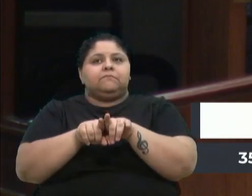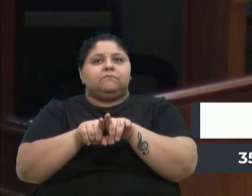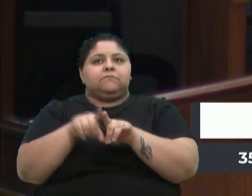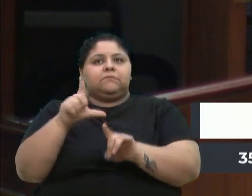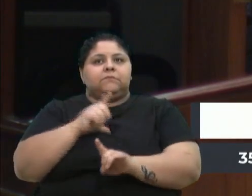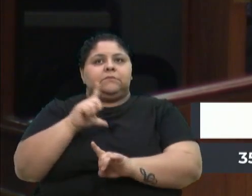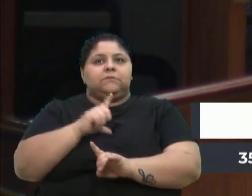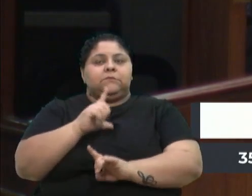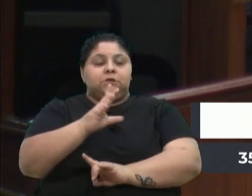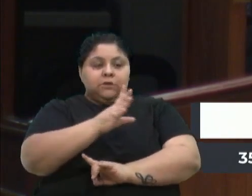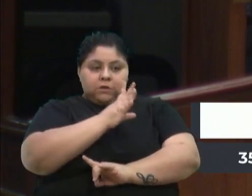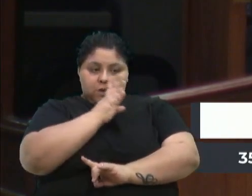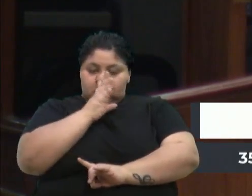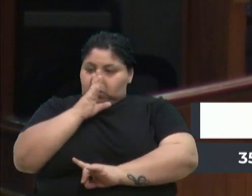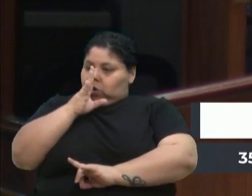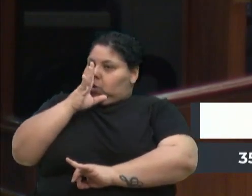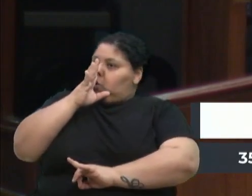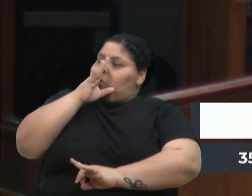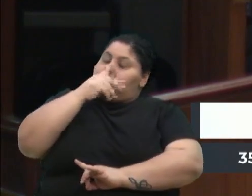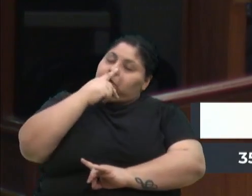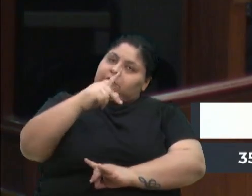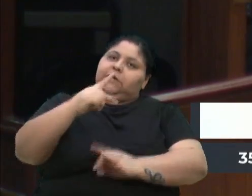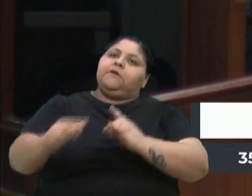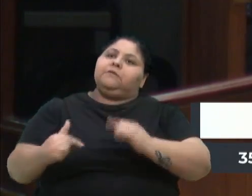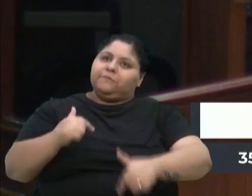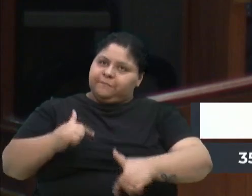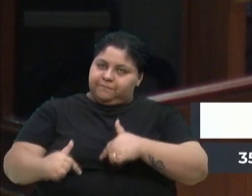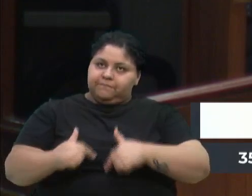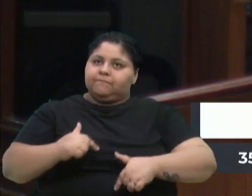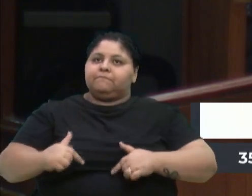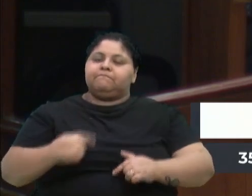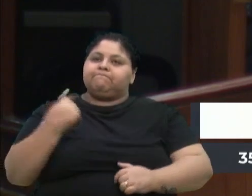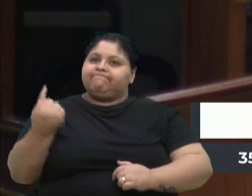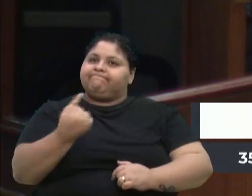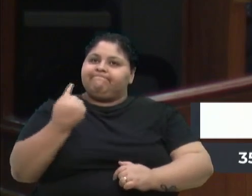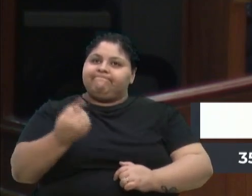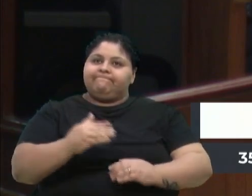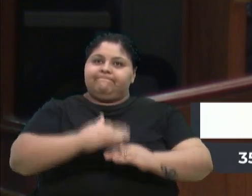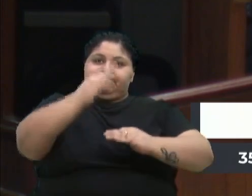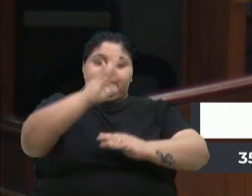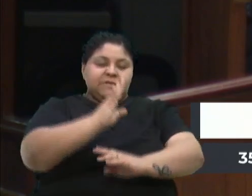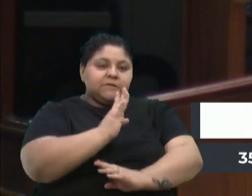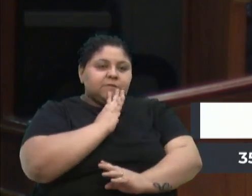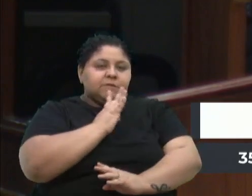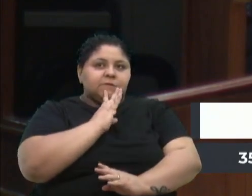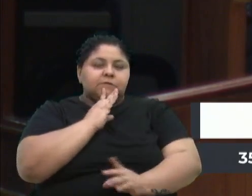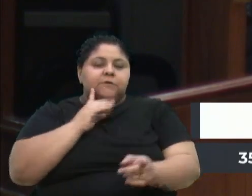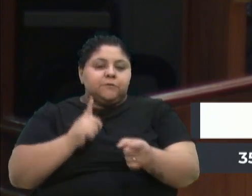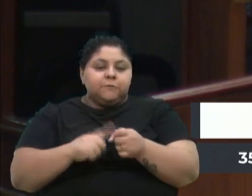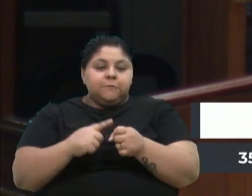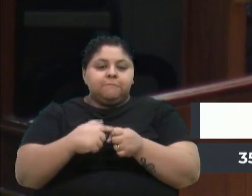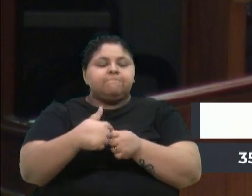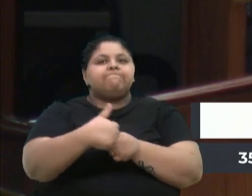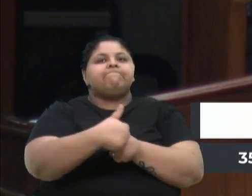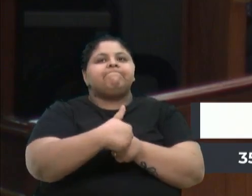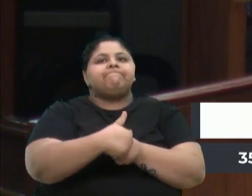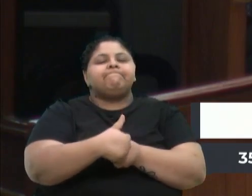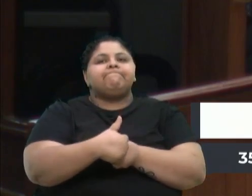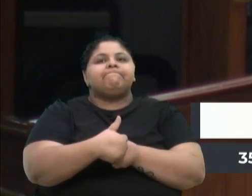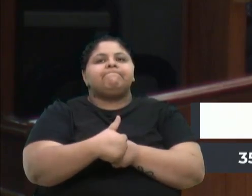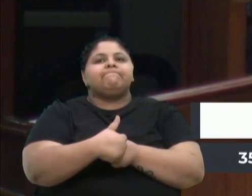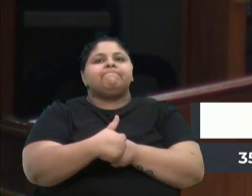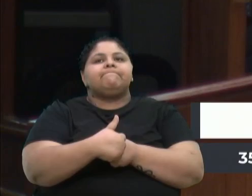muita admiração pelo seu trabalho. É um dos que mais conhece a cidade na questão